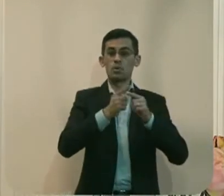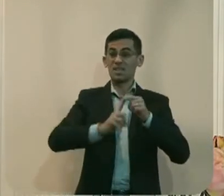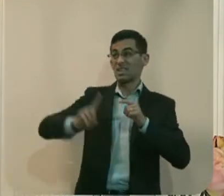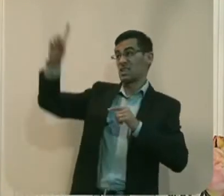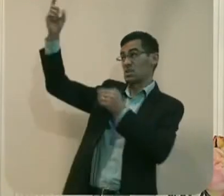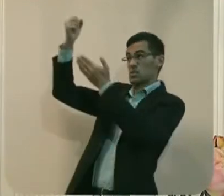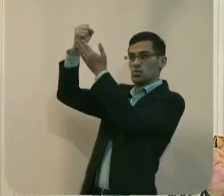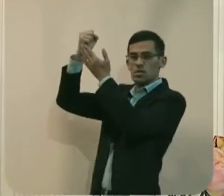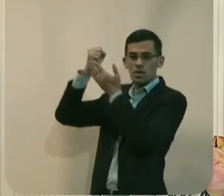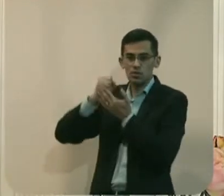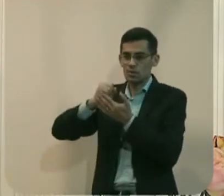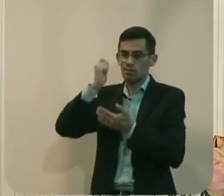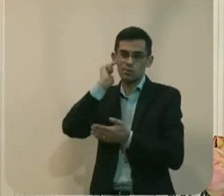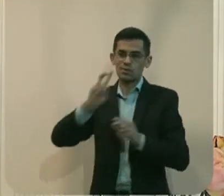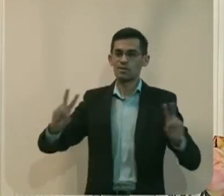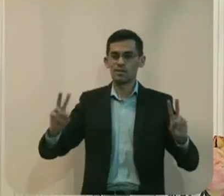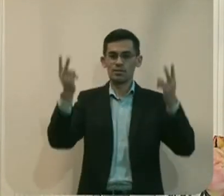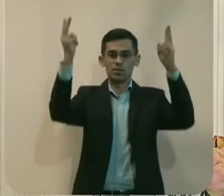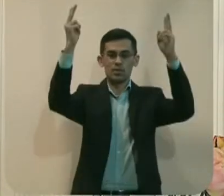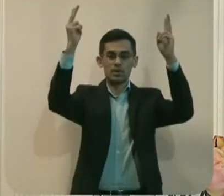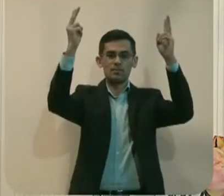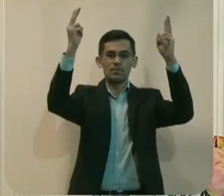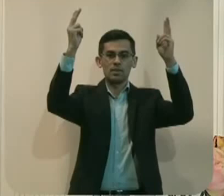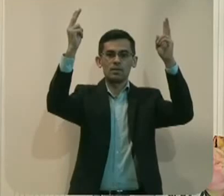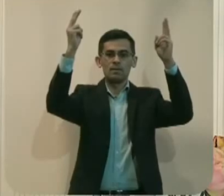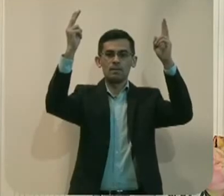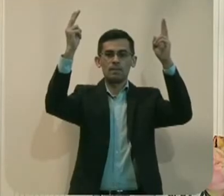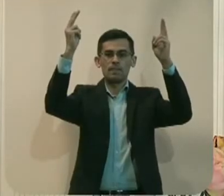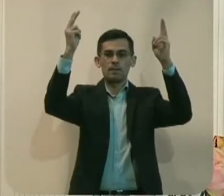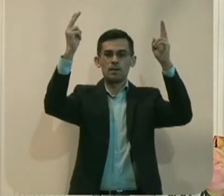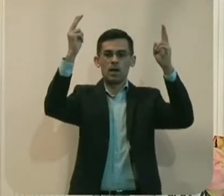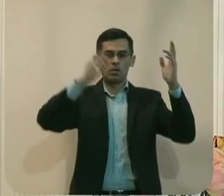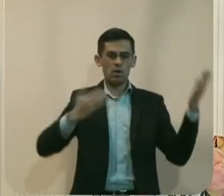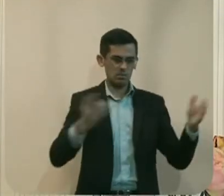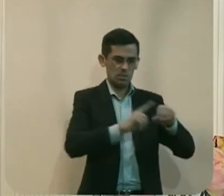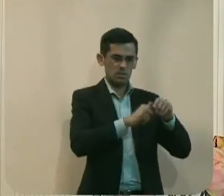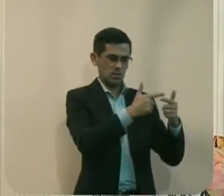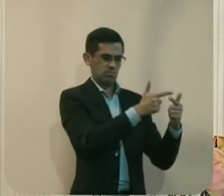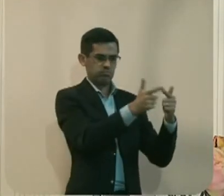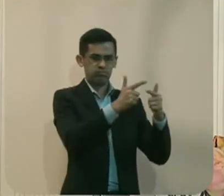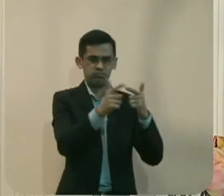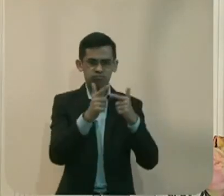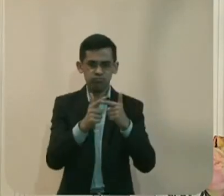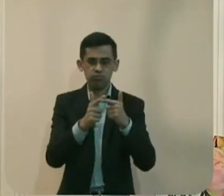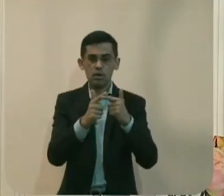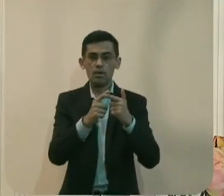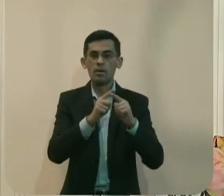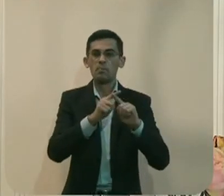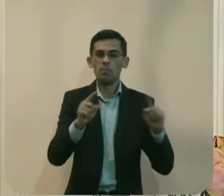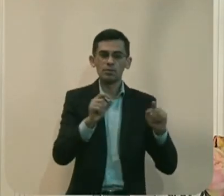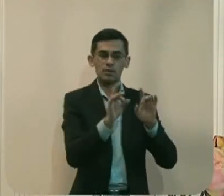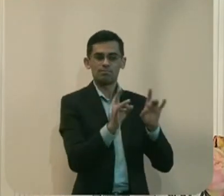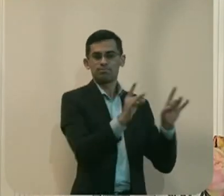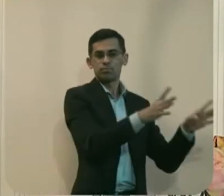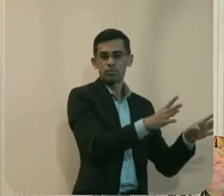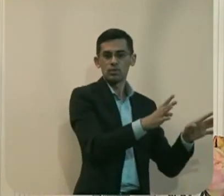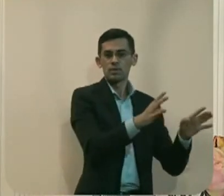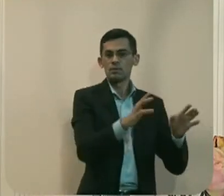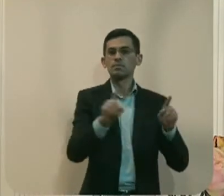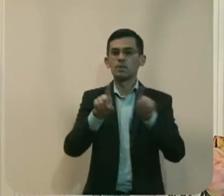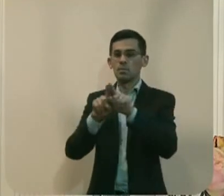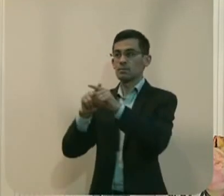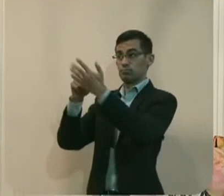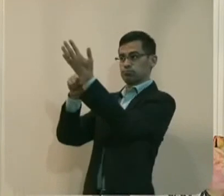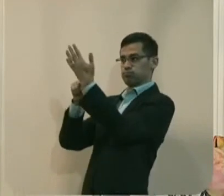nos ajudar a alcançar a vitória, que vai além da crise que enfrentamos, mas que se reflete em